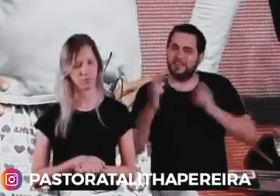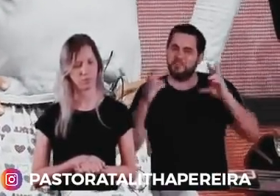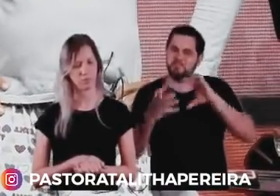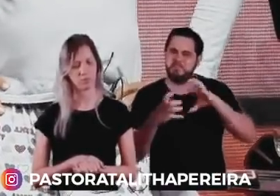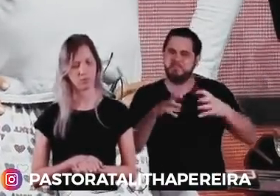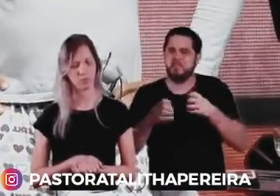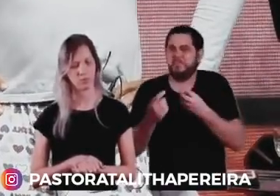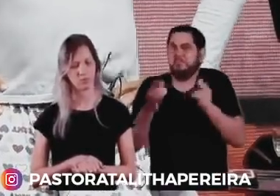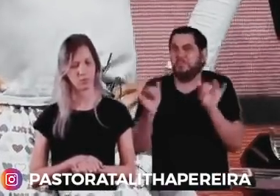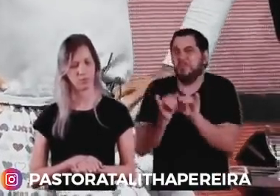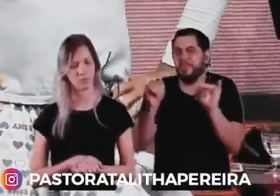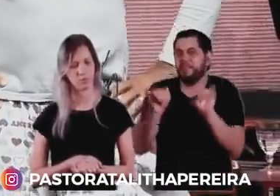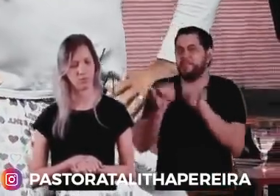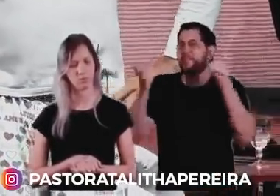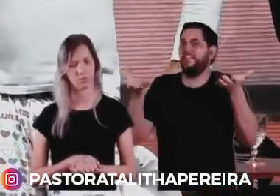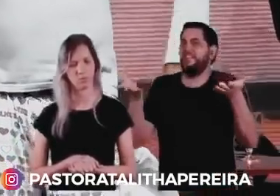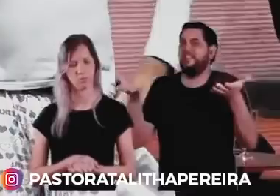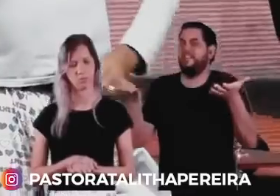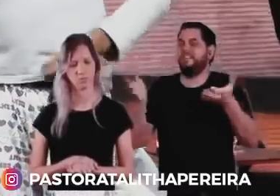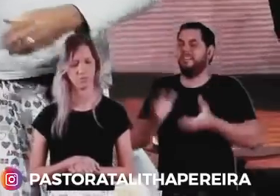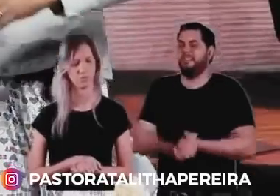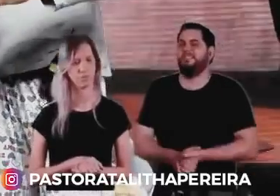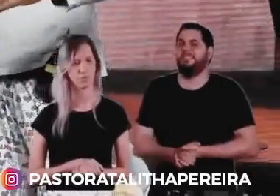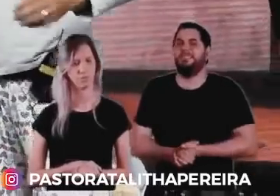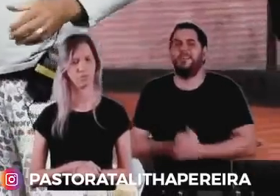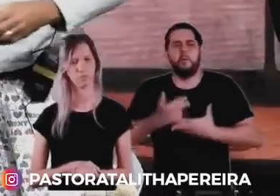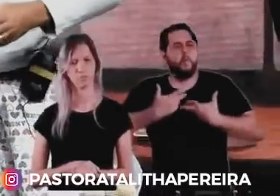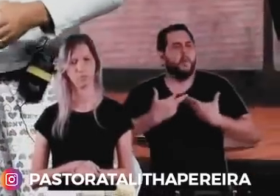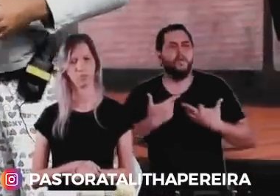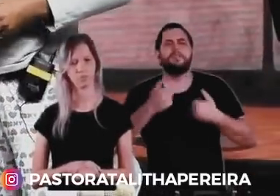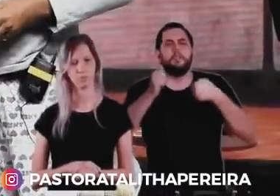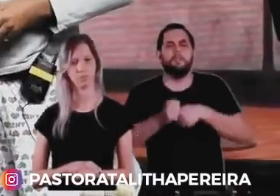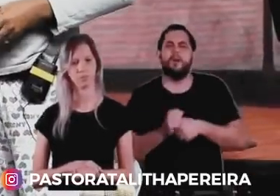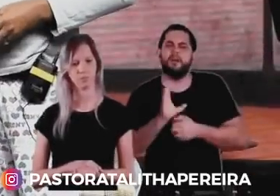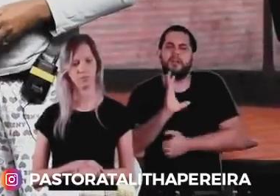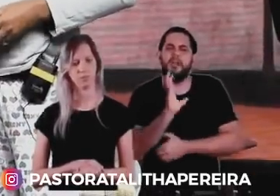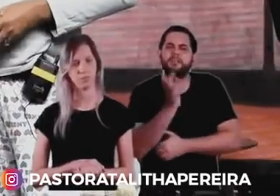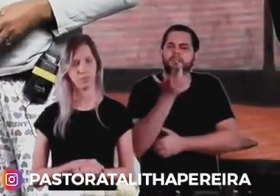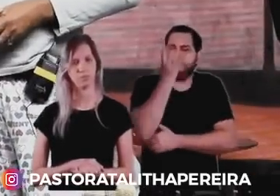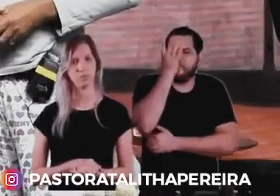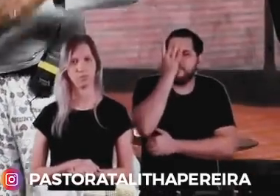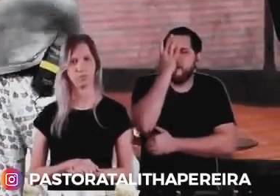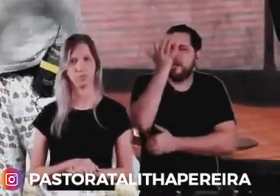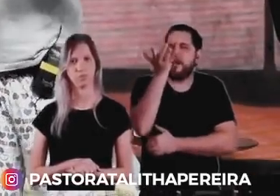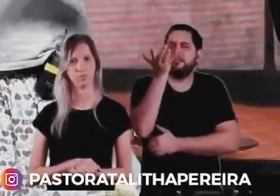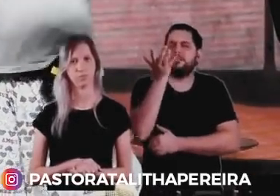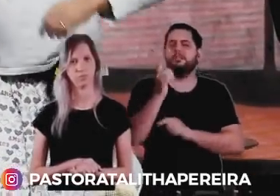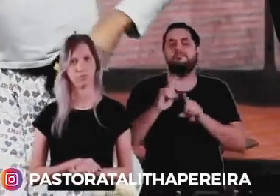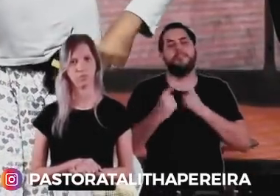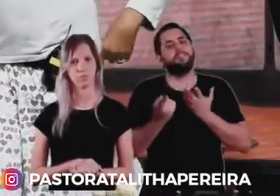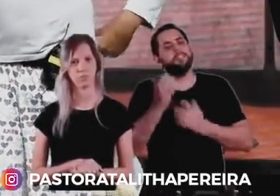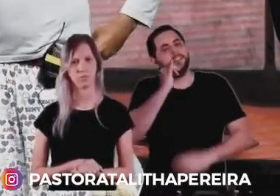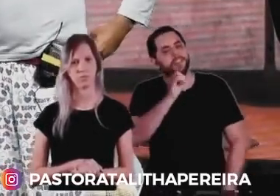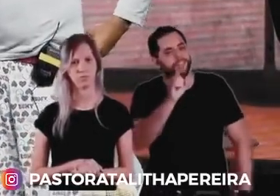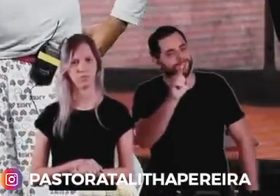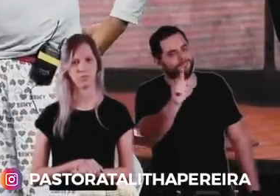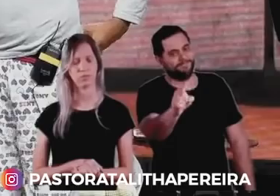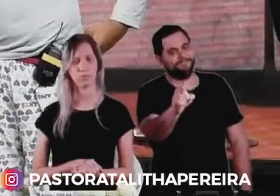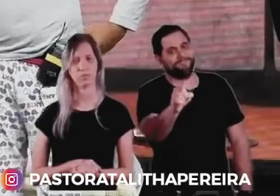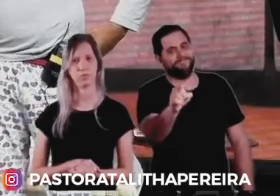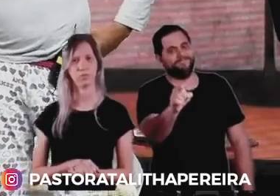banais, picuinhas, coisas que podem ser ajustadas. Mas deixa eu dizer uma coisa para